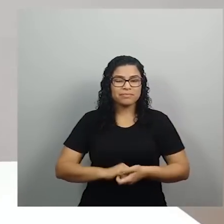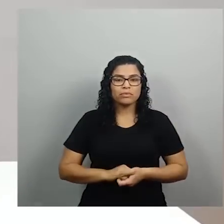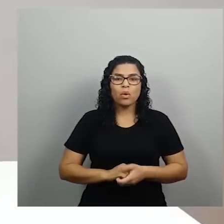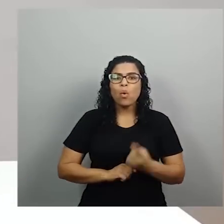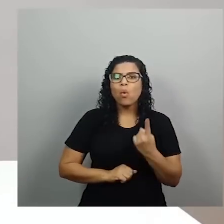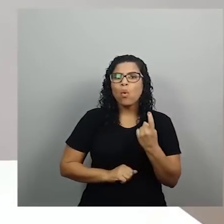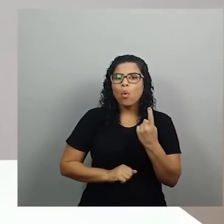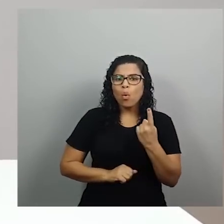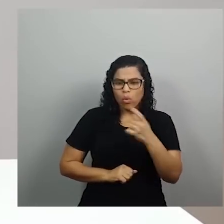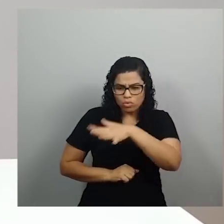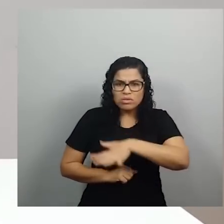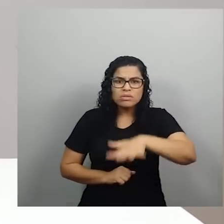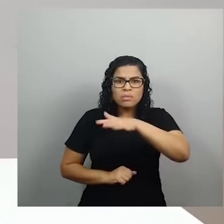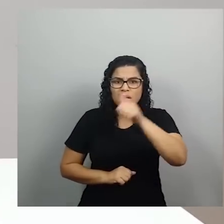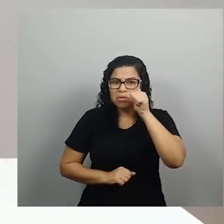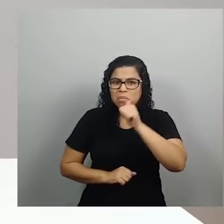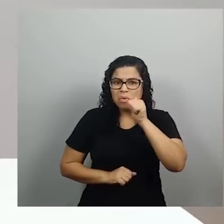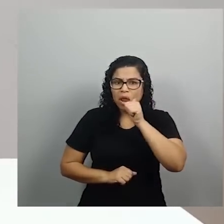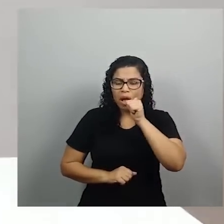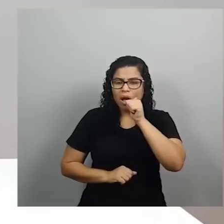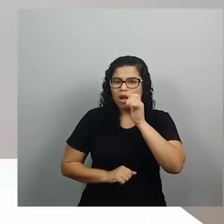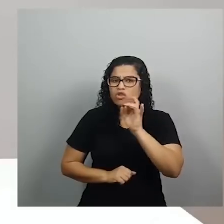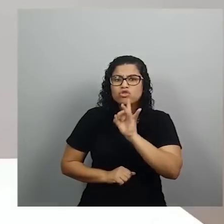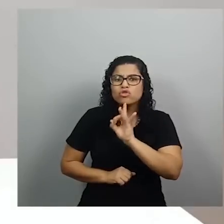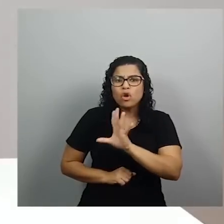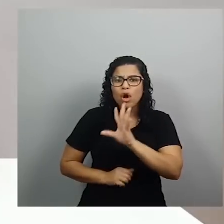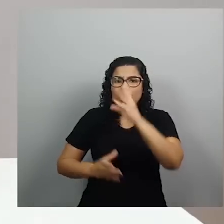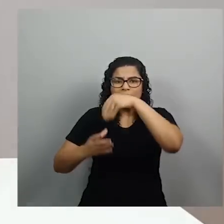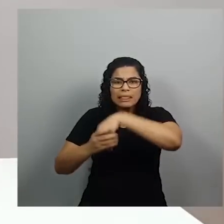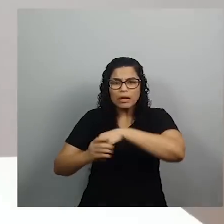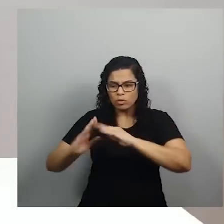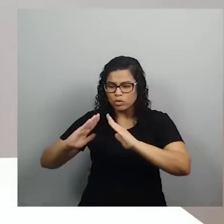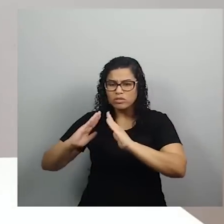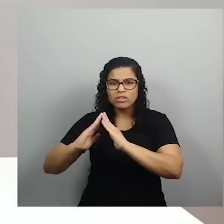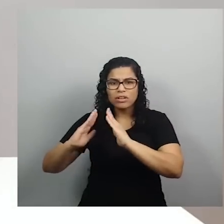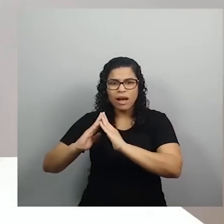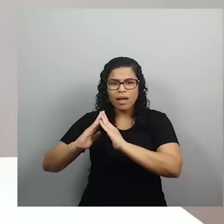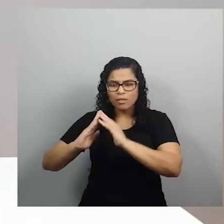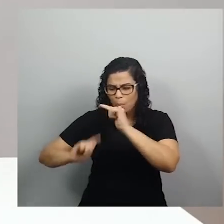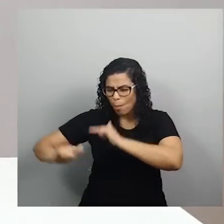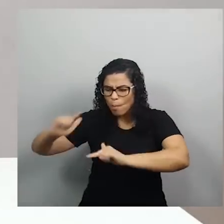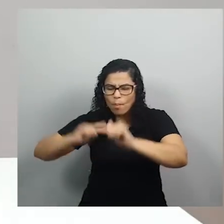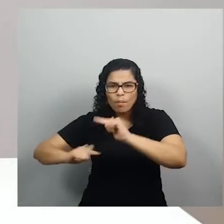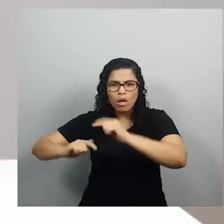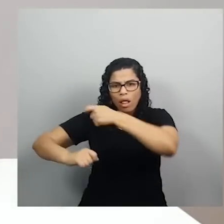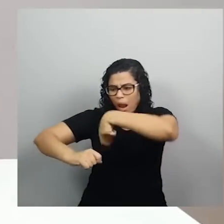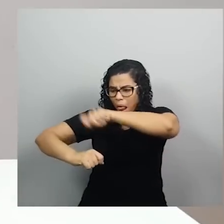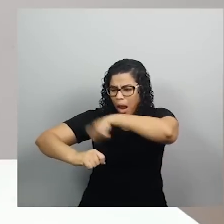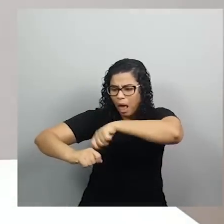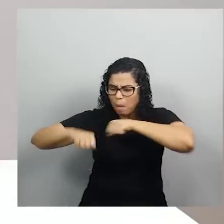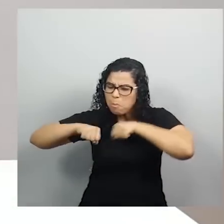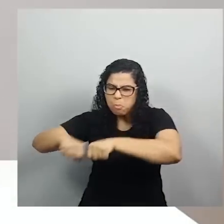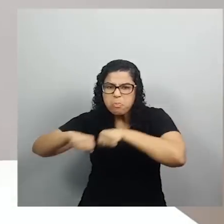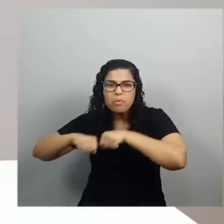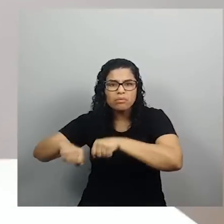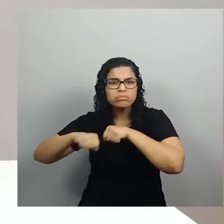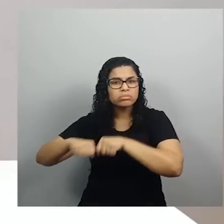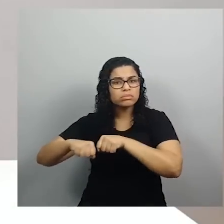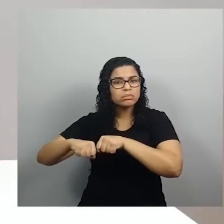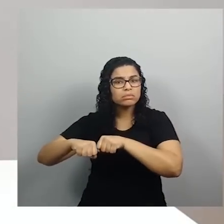que o único espaço de destaque para as mulheres é na cozinha, pilotando fogão, ou no tanque lavando